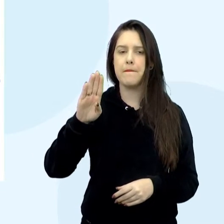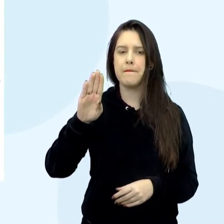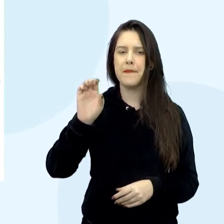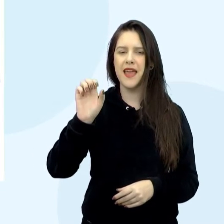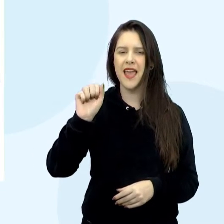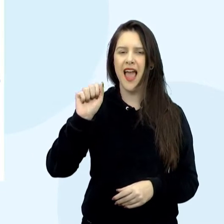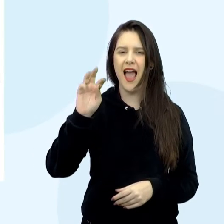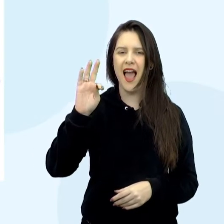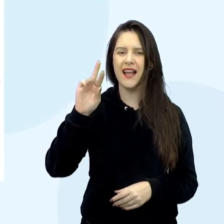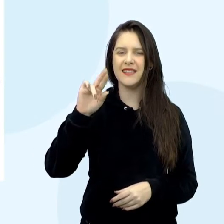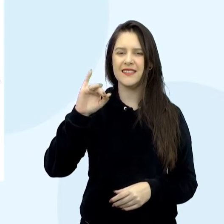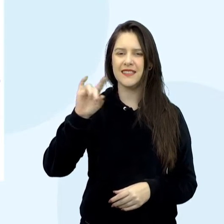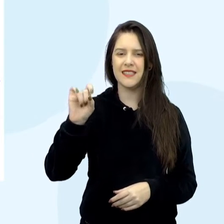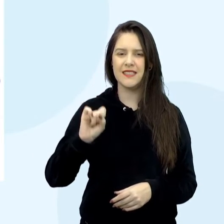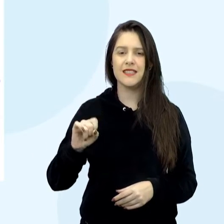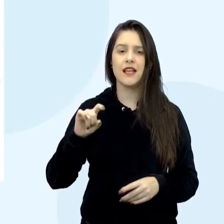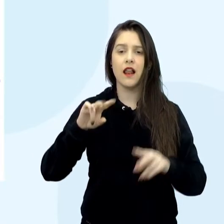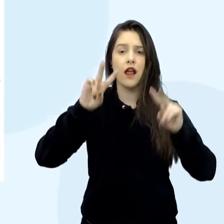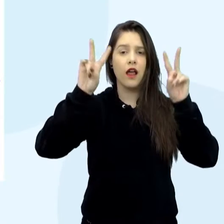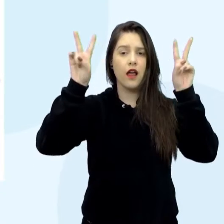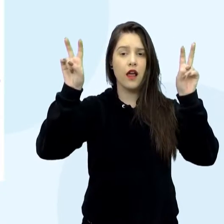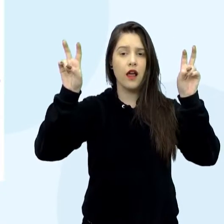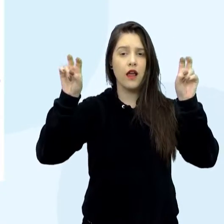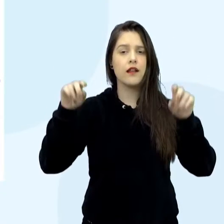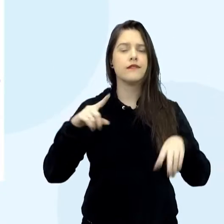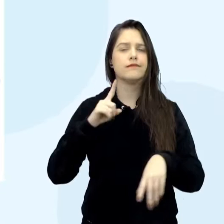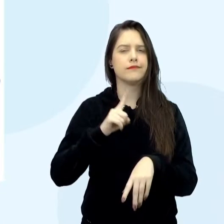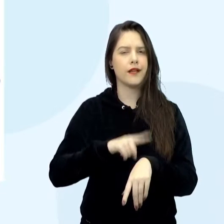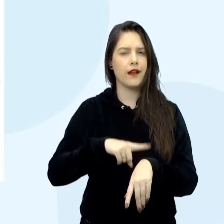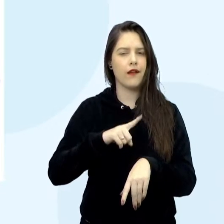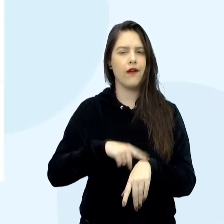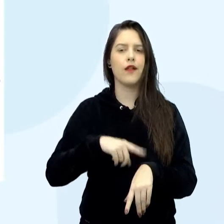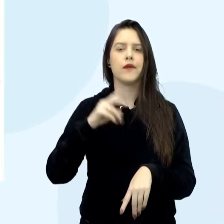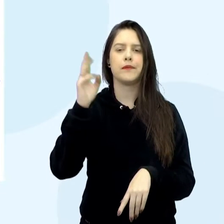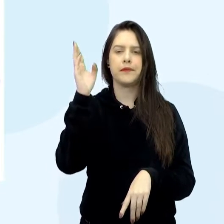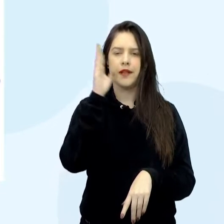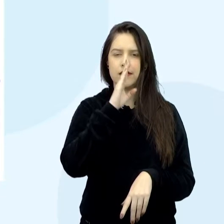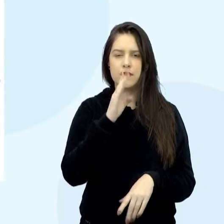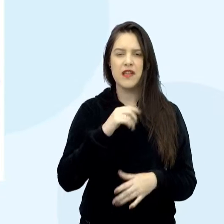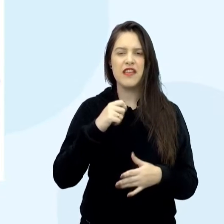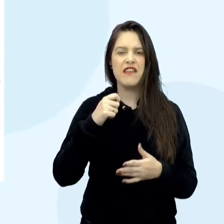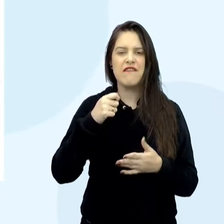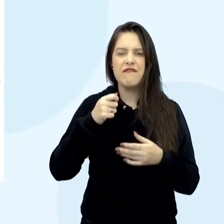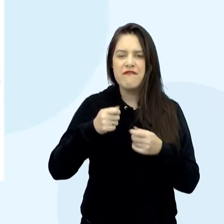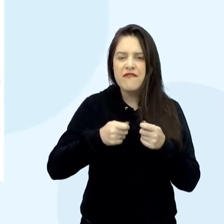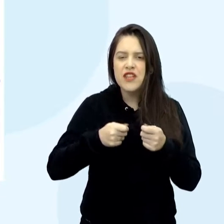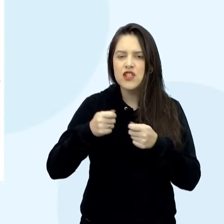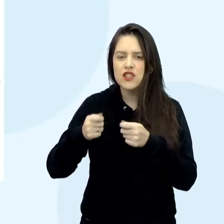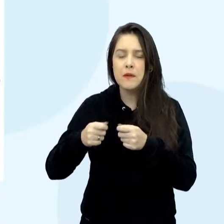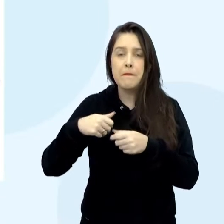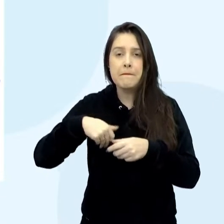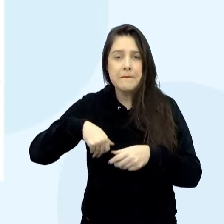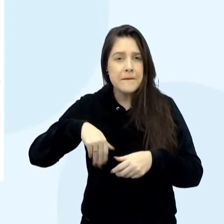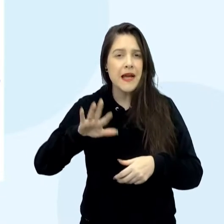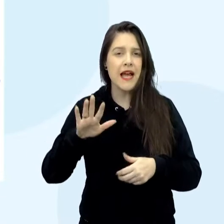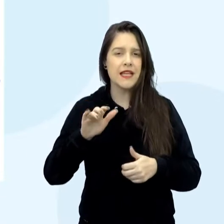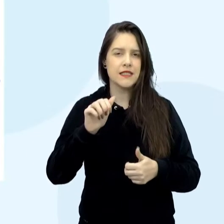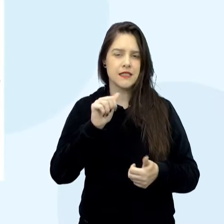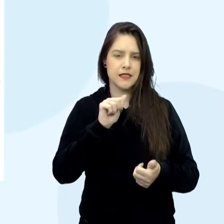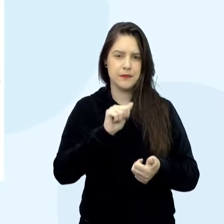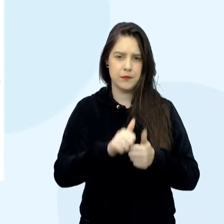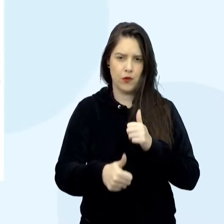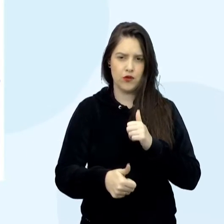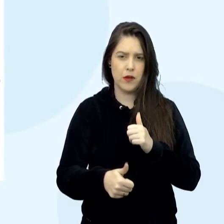Rosa. Entre aspas, está na hora do Brasil investir mais no esporte, né? E